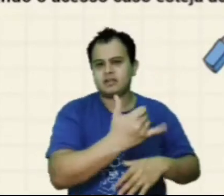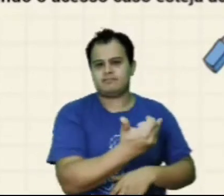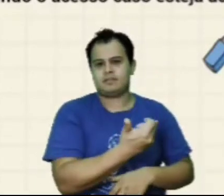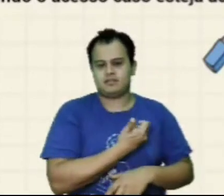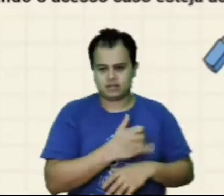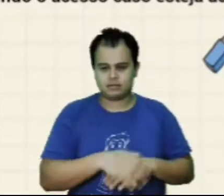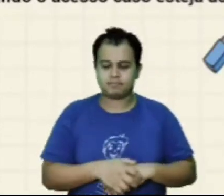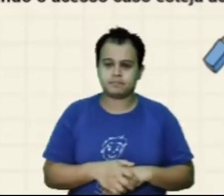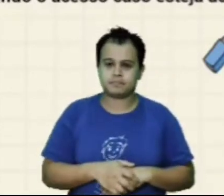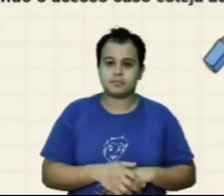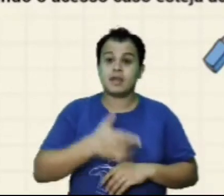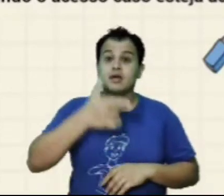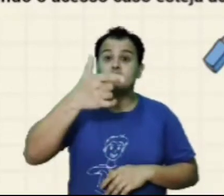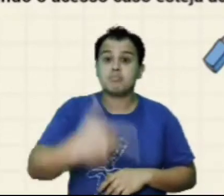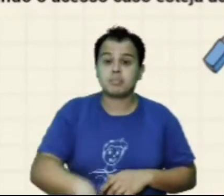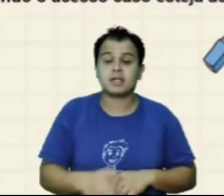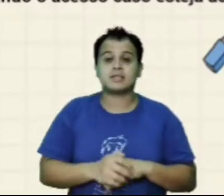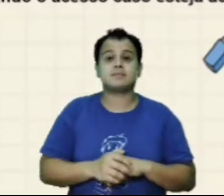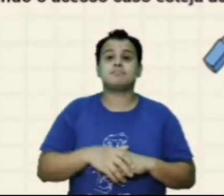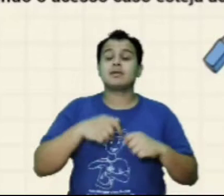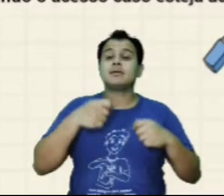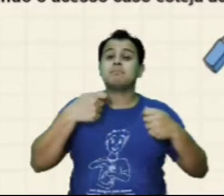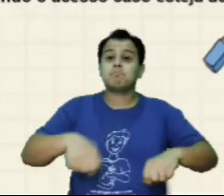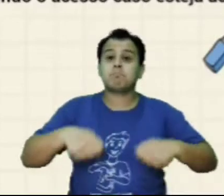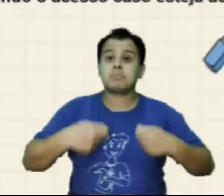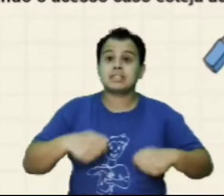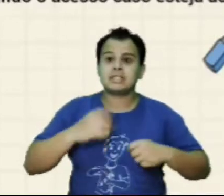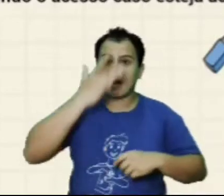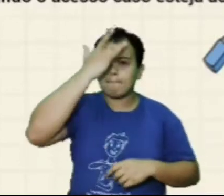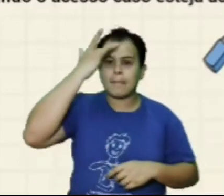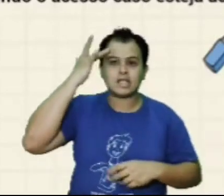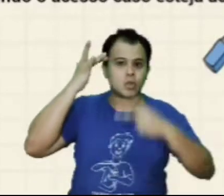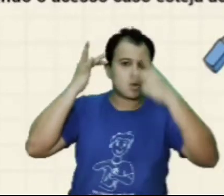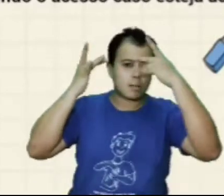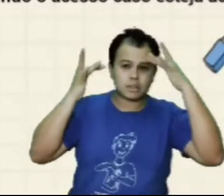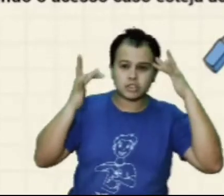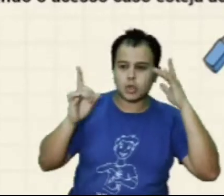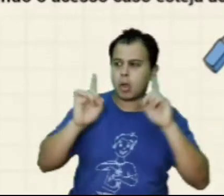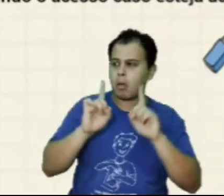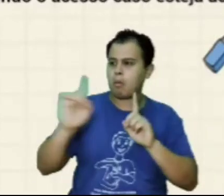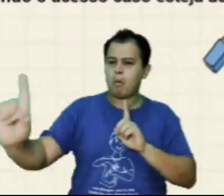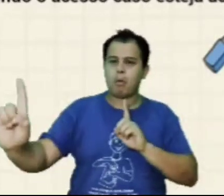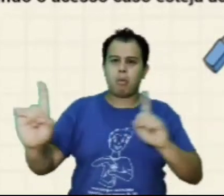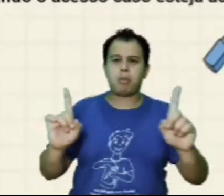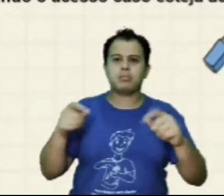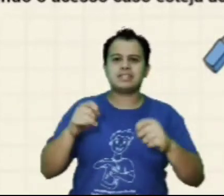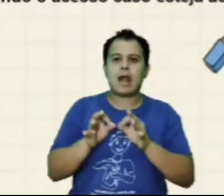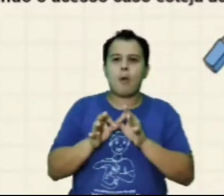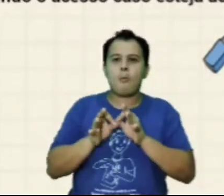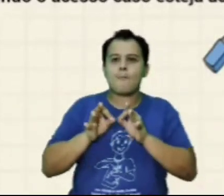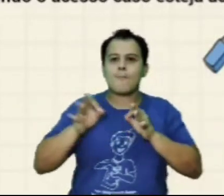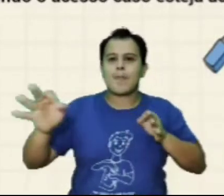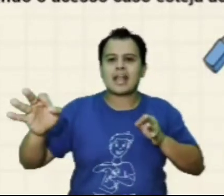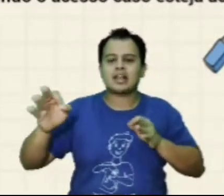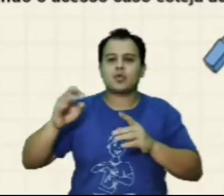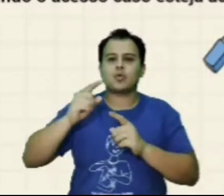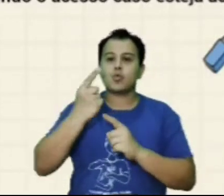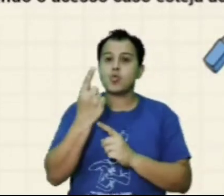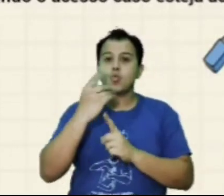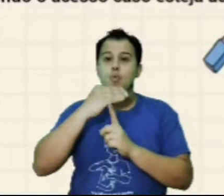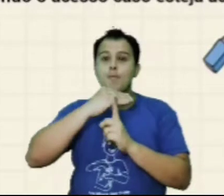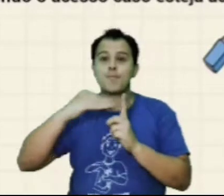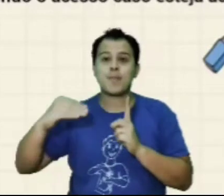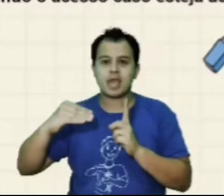Distanciamento mínimo de 1,5 m entre as pessoas, sinalizando posições no piso ou assentos sempre